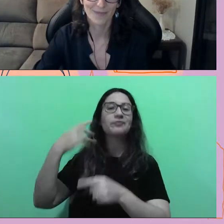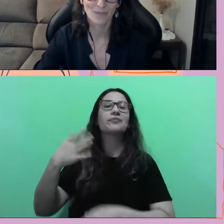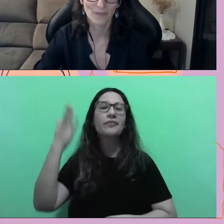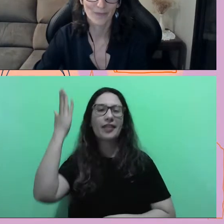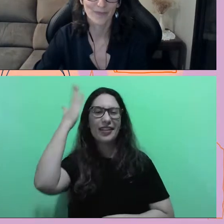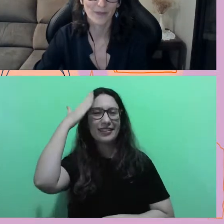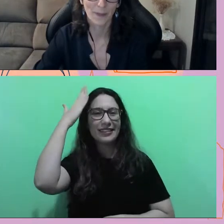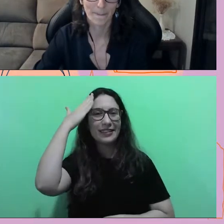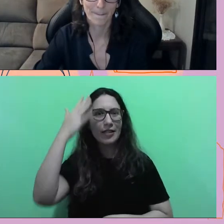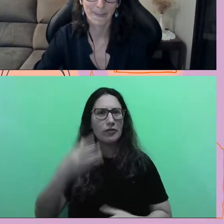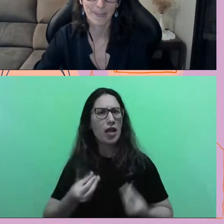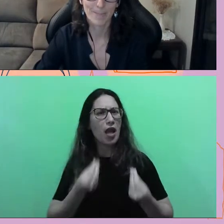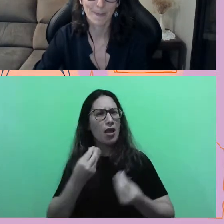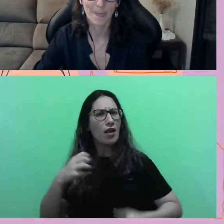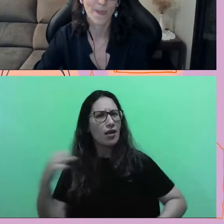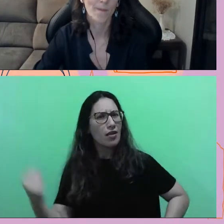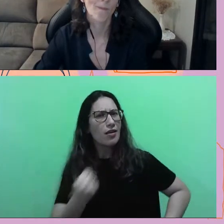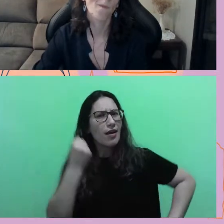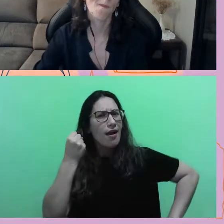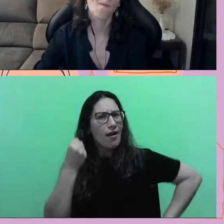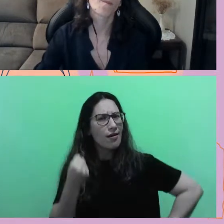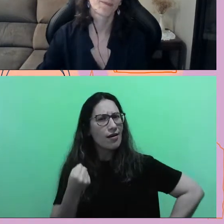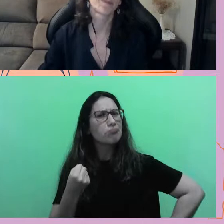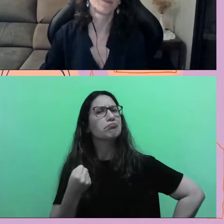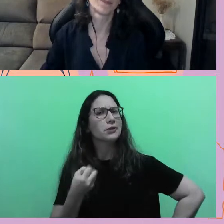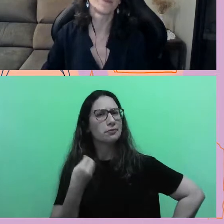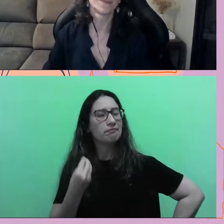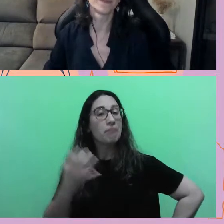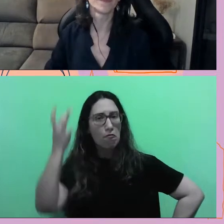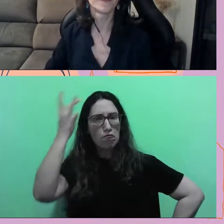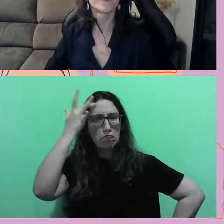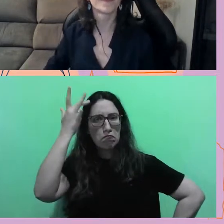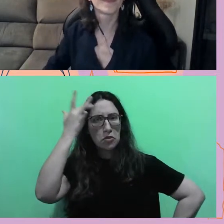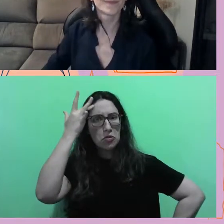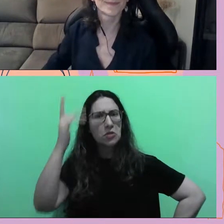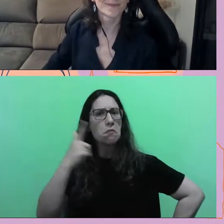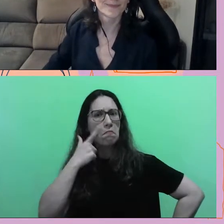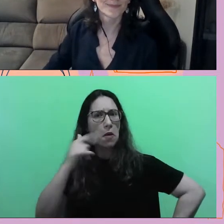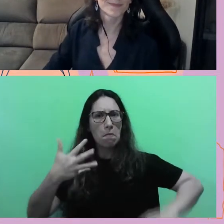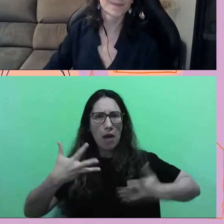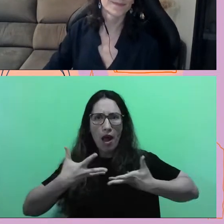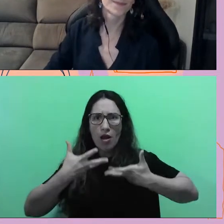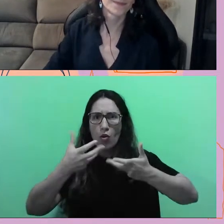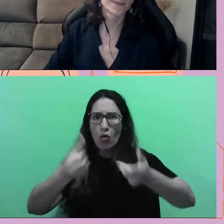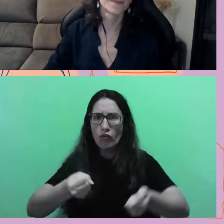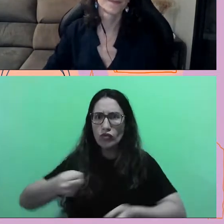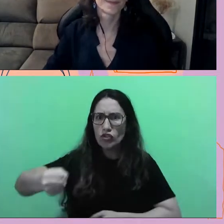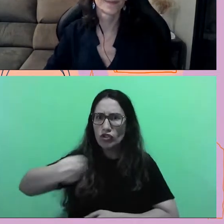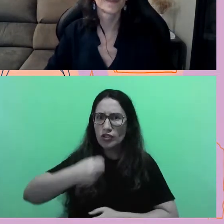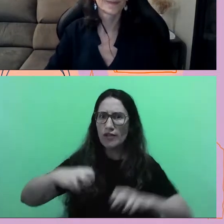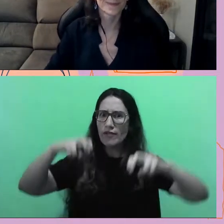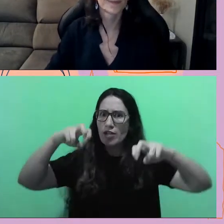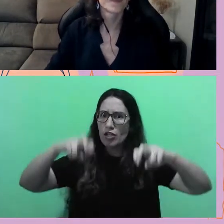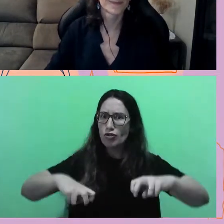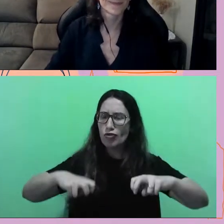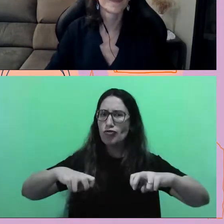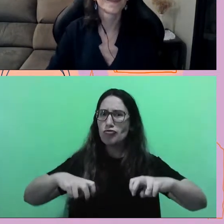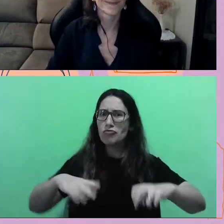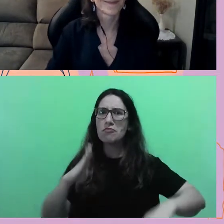Eu fiquei, caramba, eu amadureci. Meu pai, né, me convidou para poder sentar aqui nesse